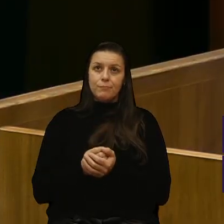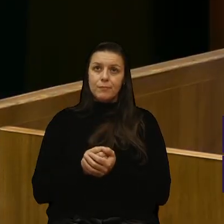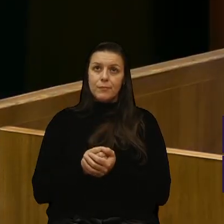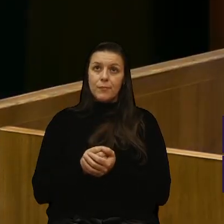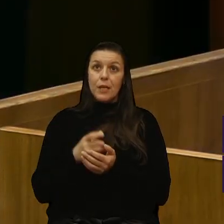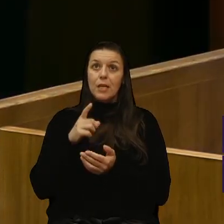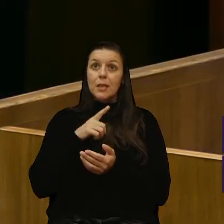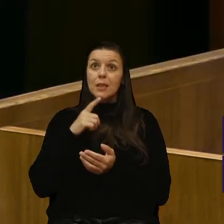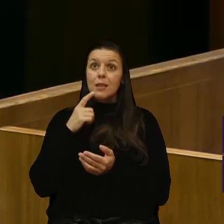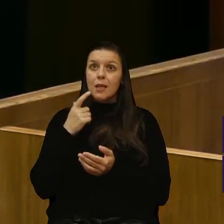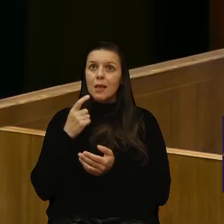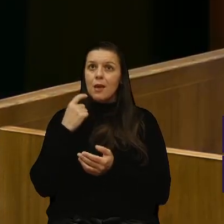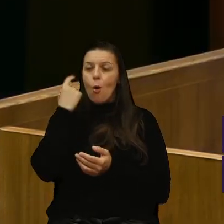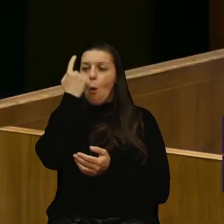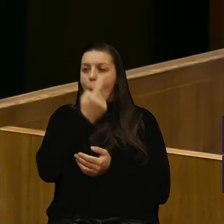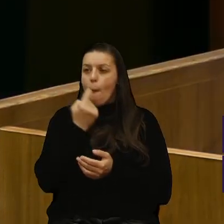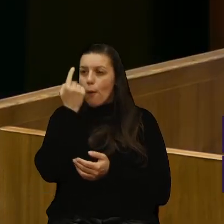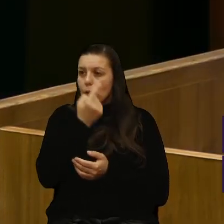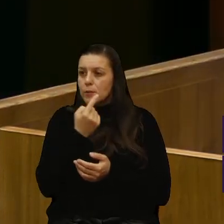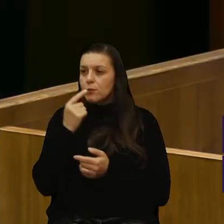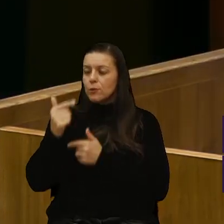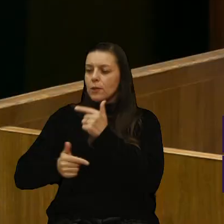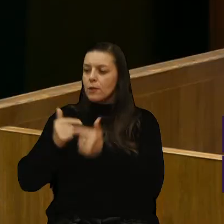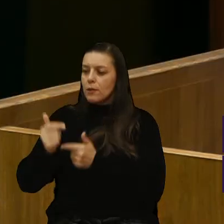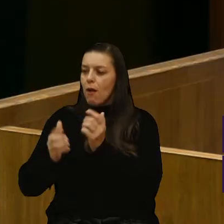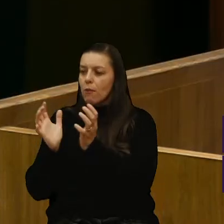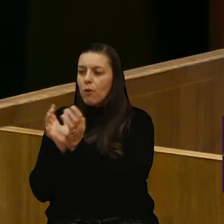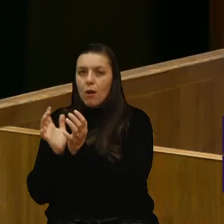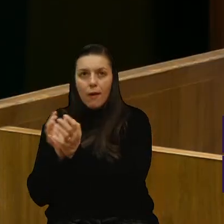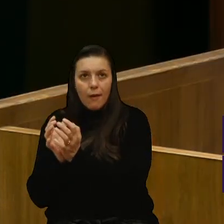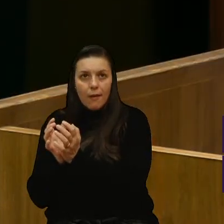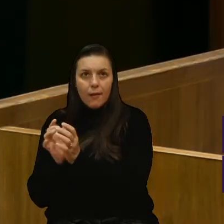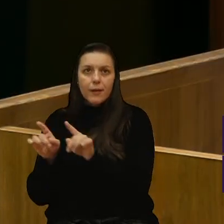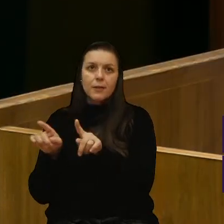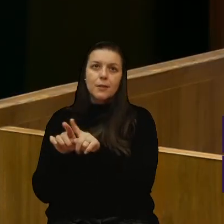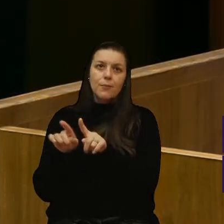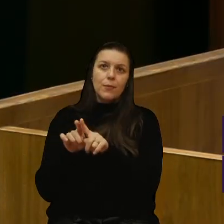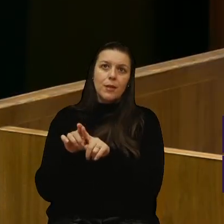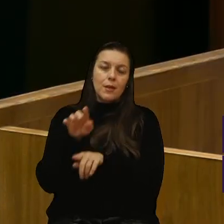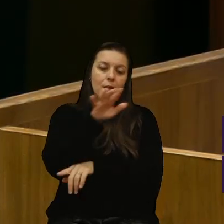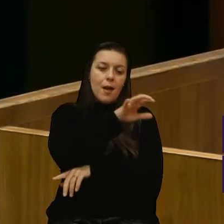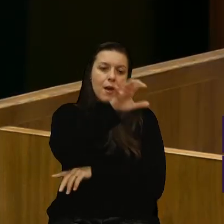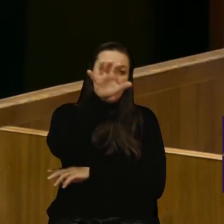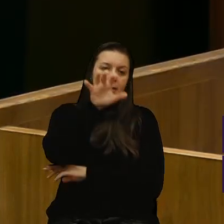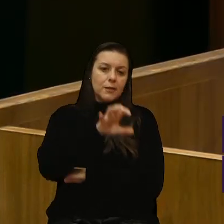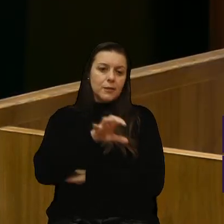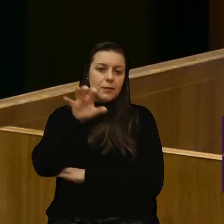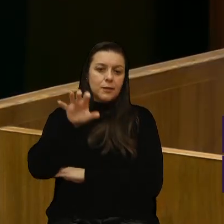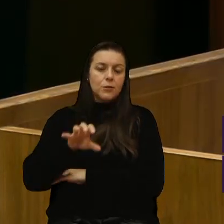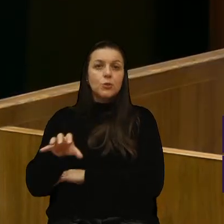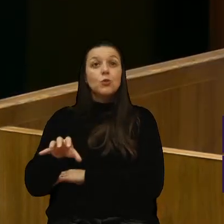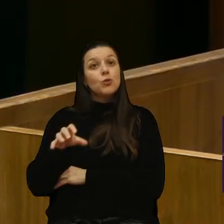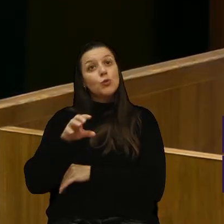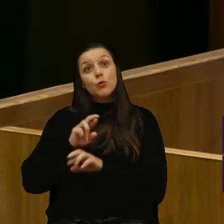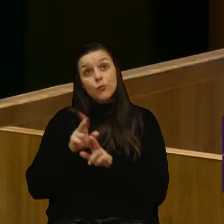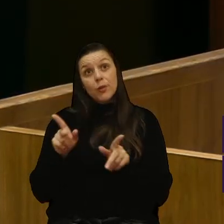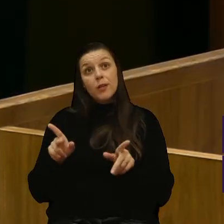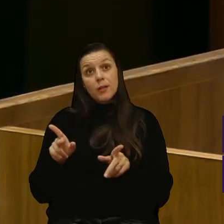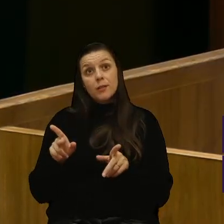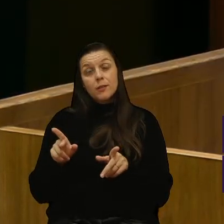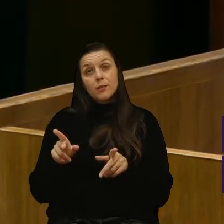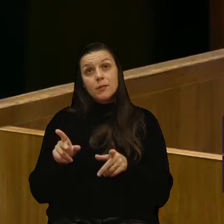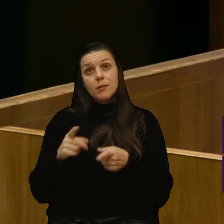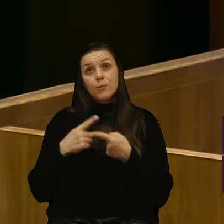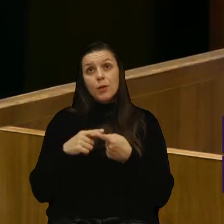tem o rosto de muitos colegas de trabalho, de tantas áreas diferentes, que eu tenho